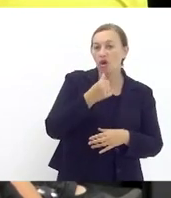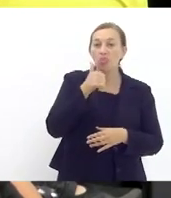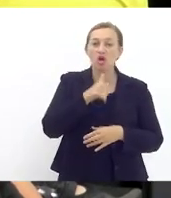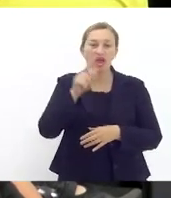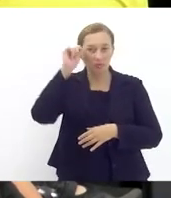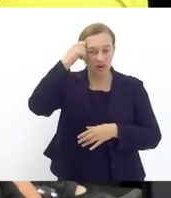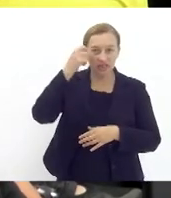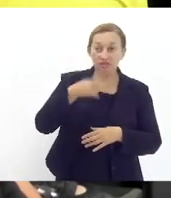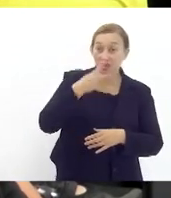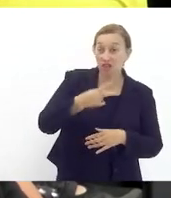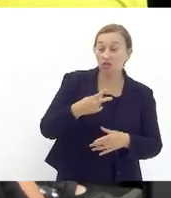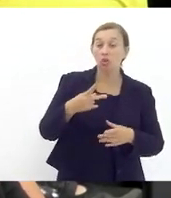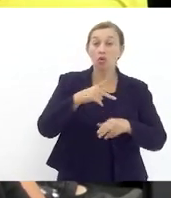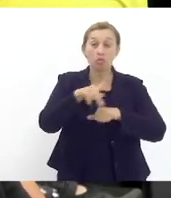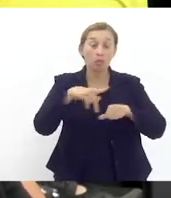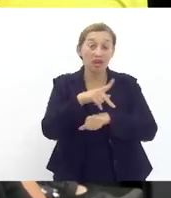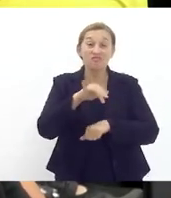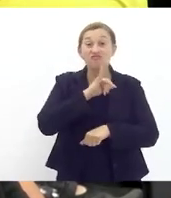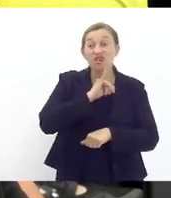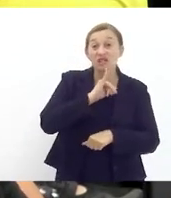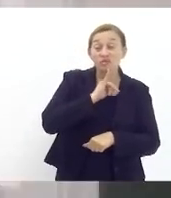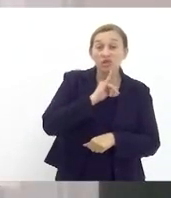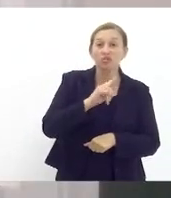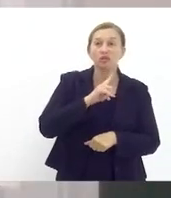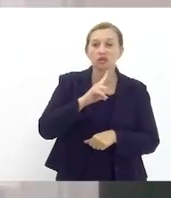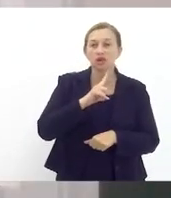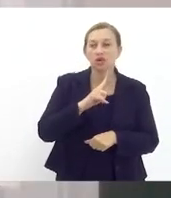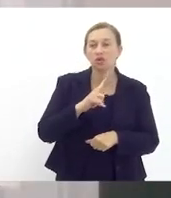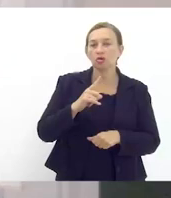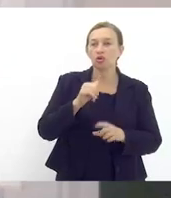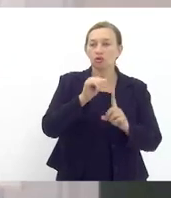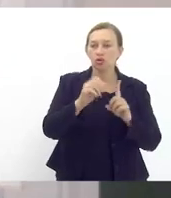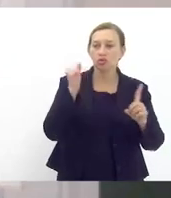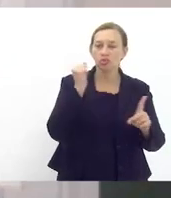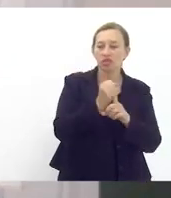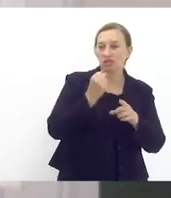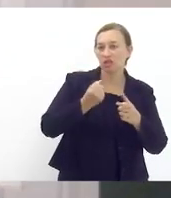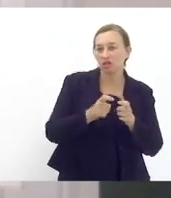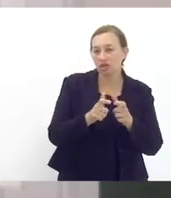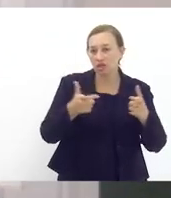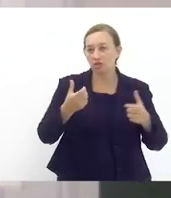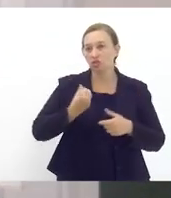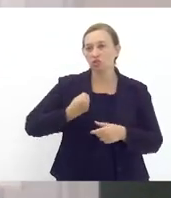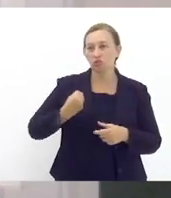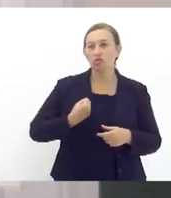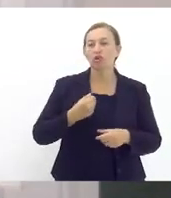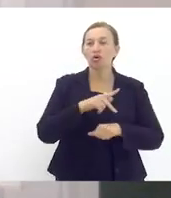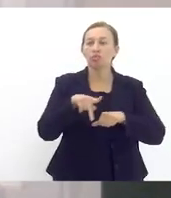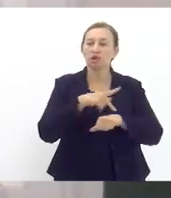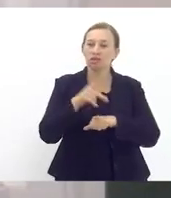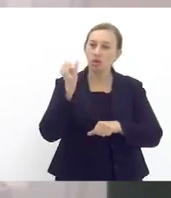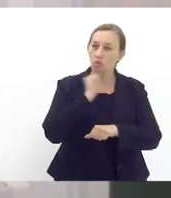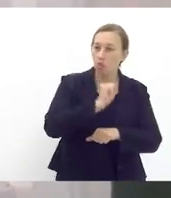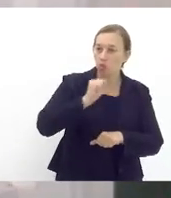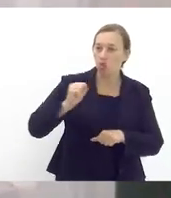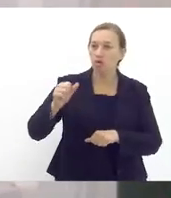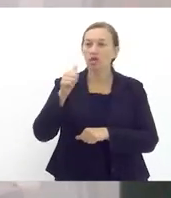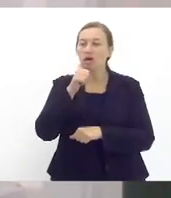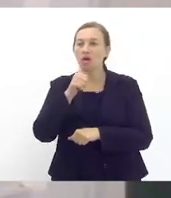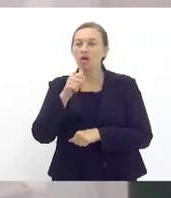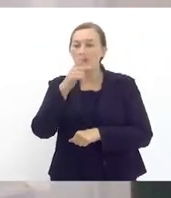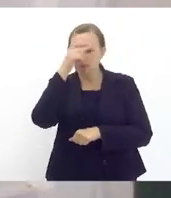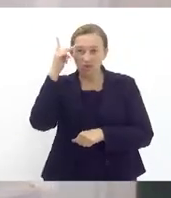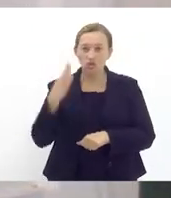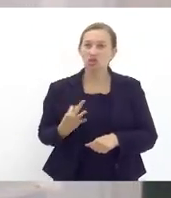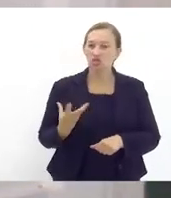somos o país que infelizmente temos uma taxa de feminicídio muito alta somos o país que ainda mata pessoas trans